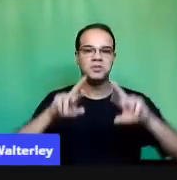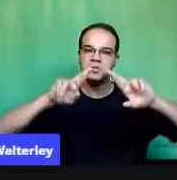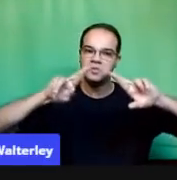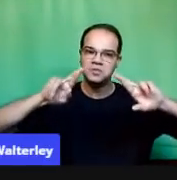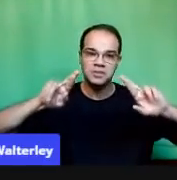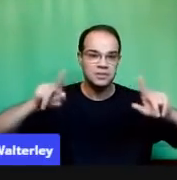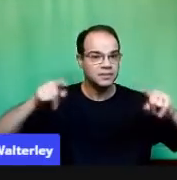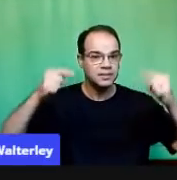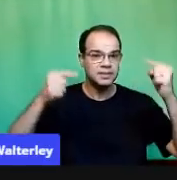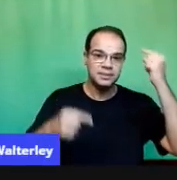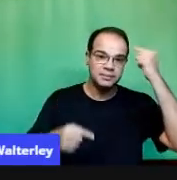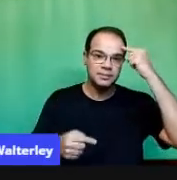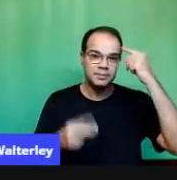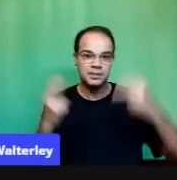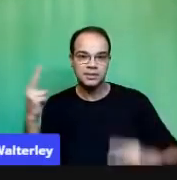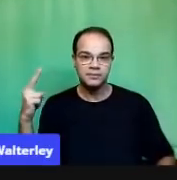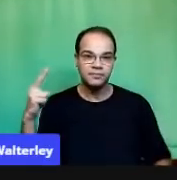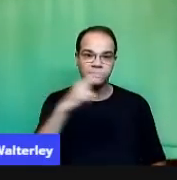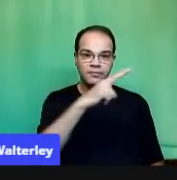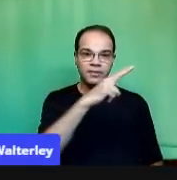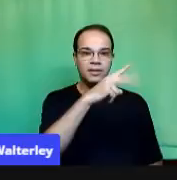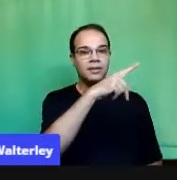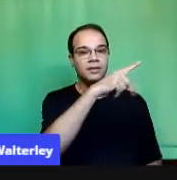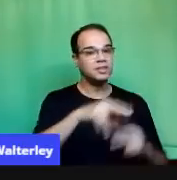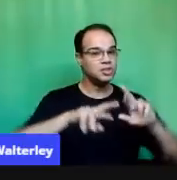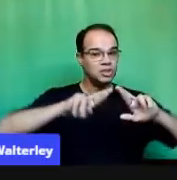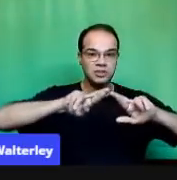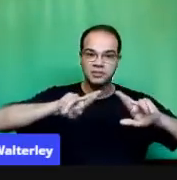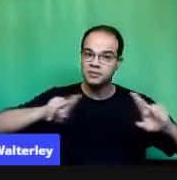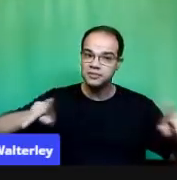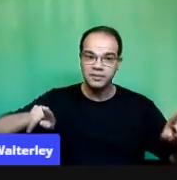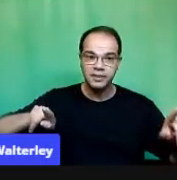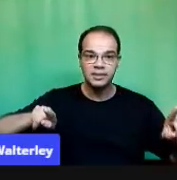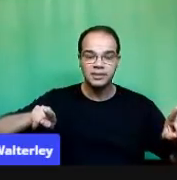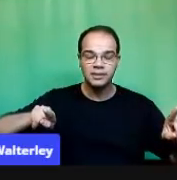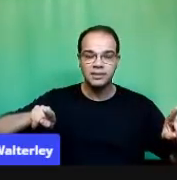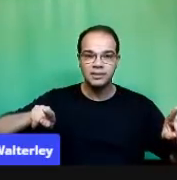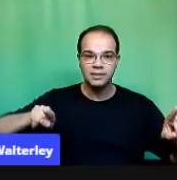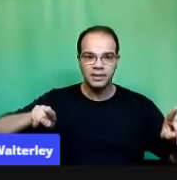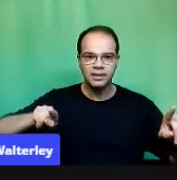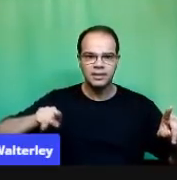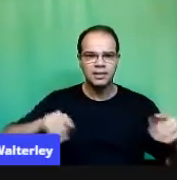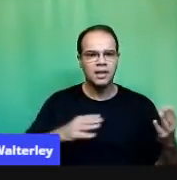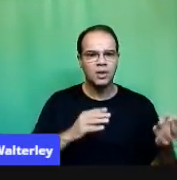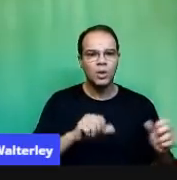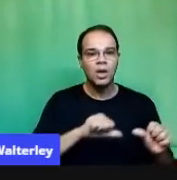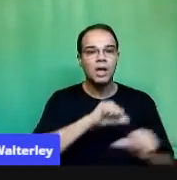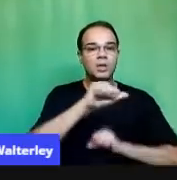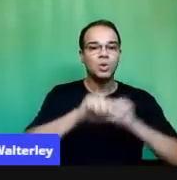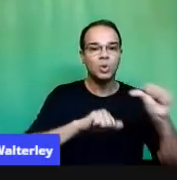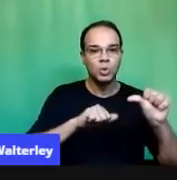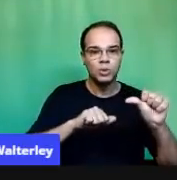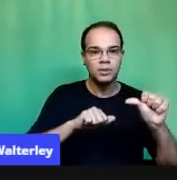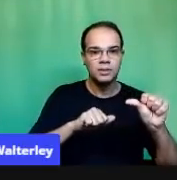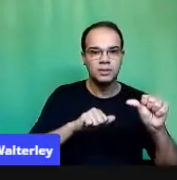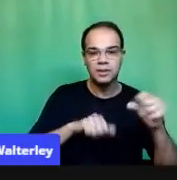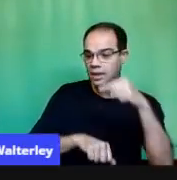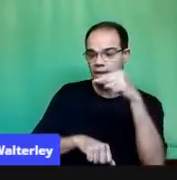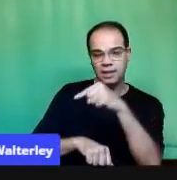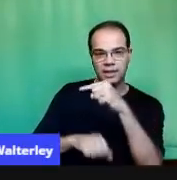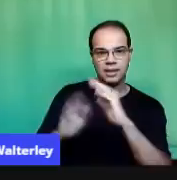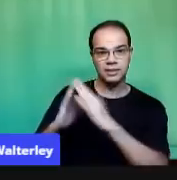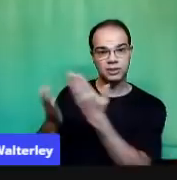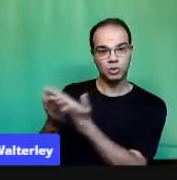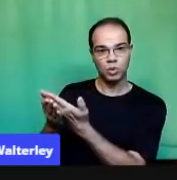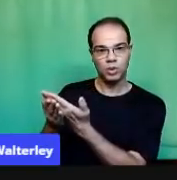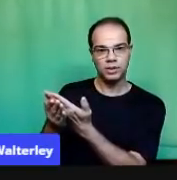de aula com crianças do grupo 1 ao grupo 5? E aqui